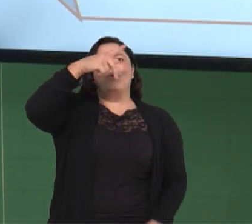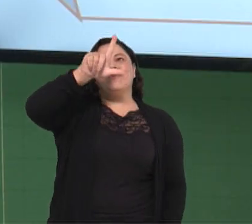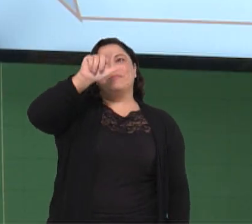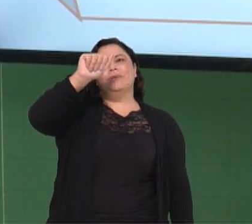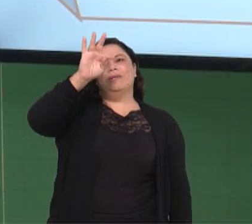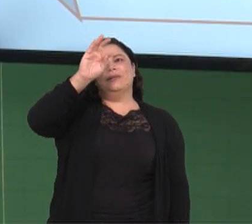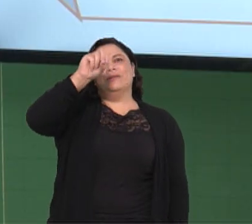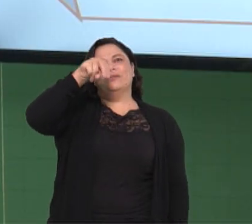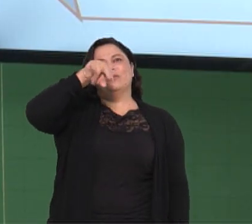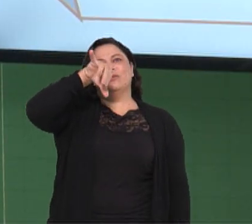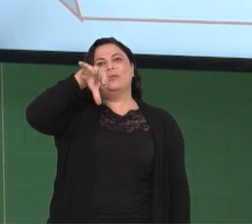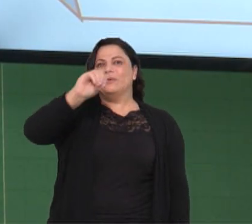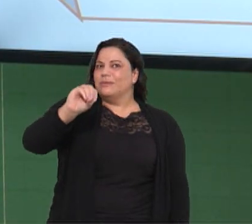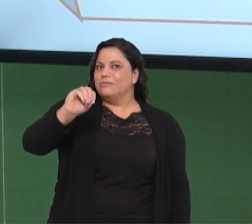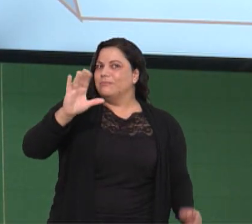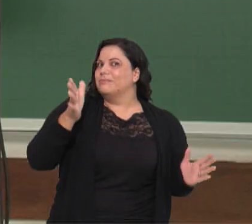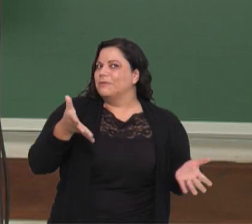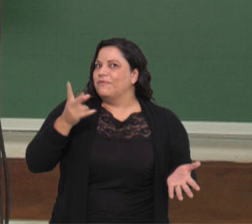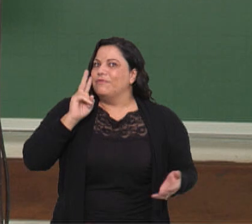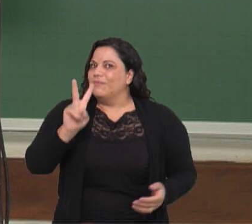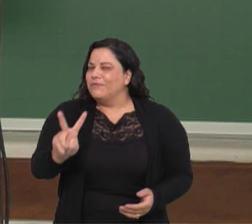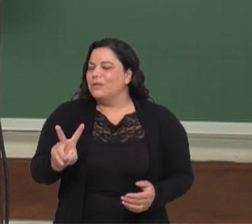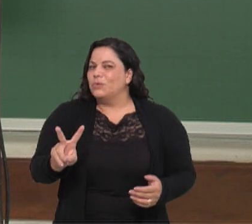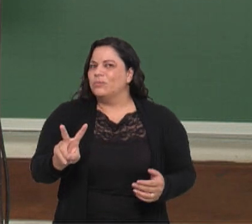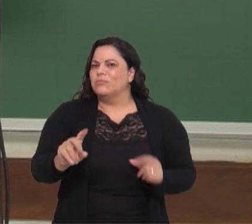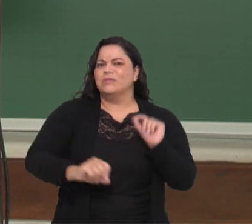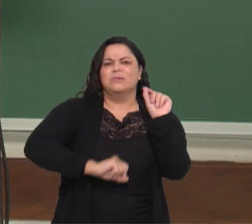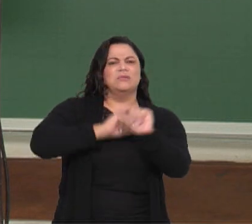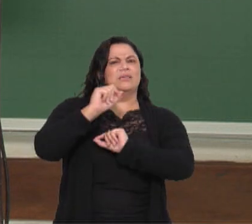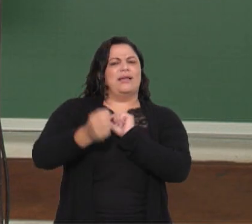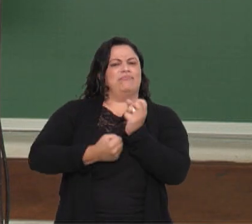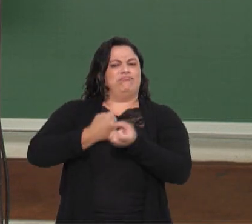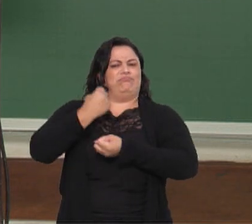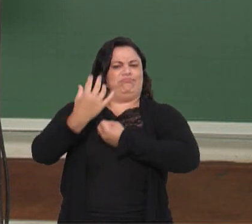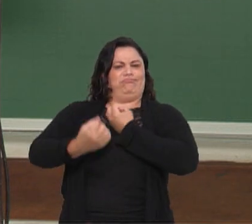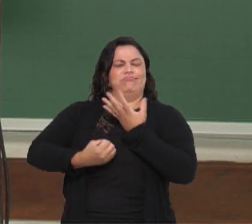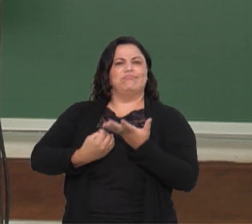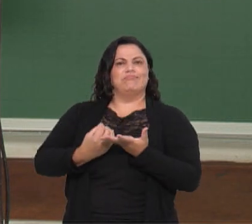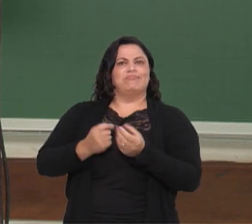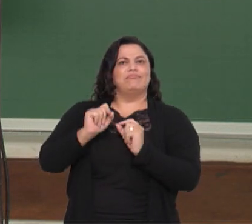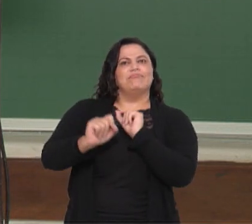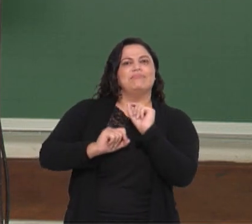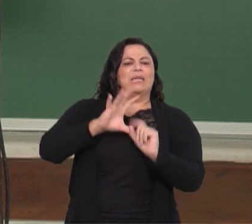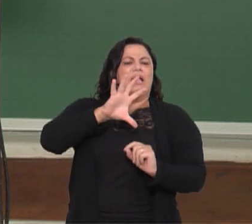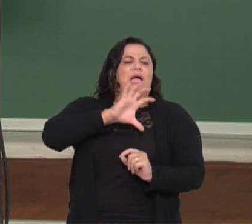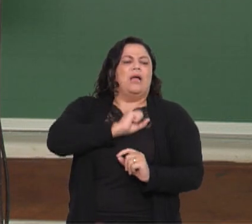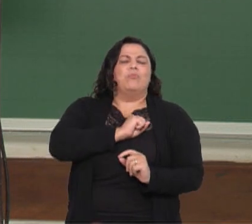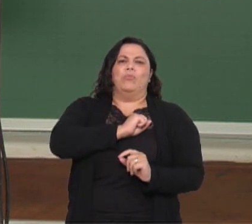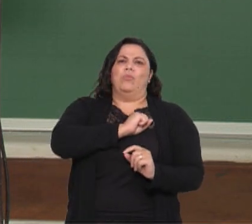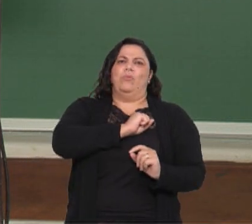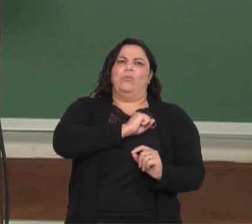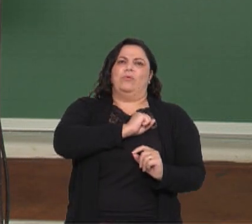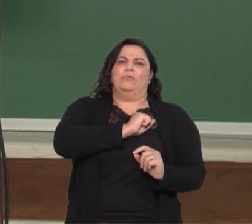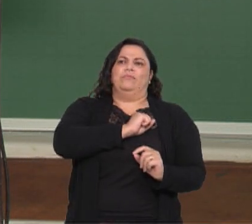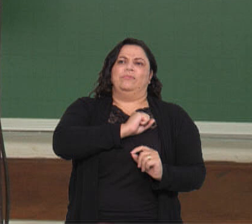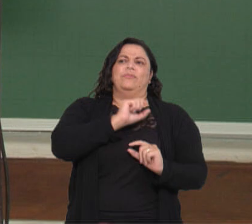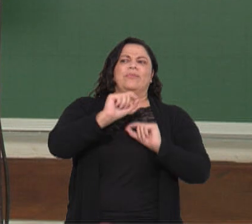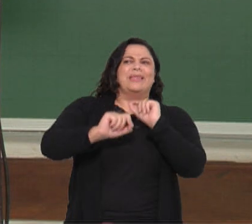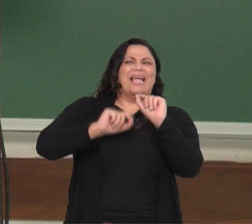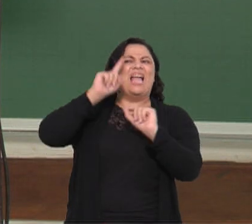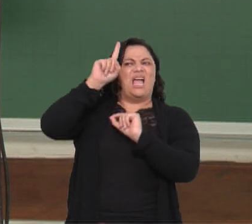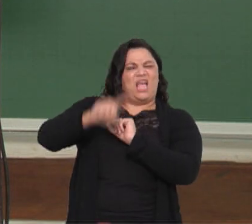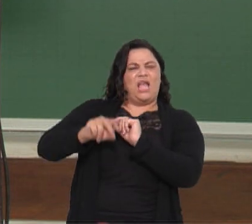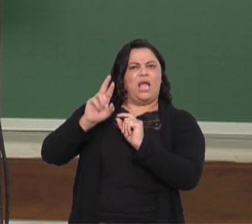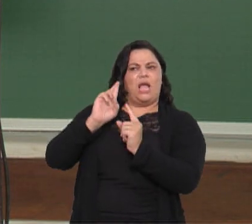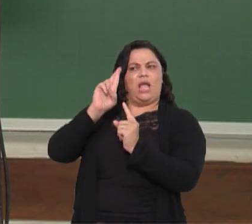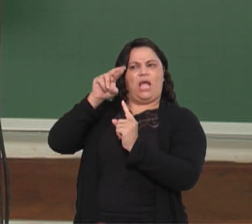platônico. Agora, essa expressão amor platônico que nós usamos no nosso dia a dia, dentro do senso comum, realmente